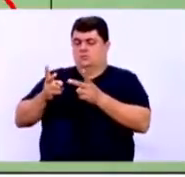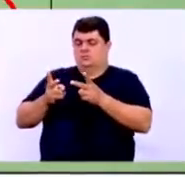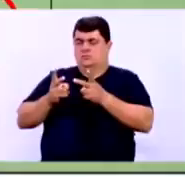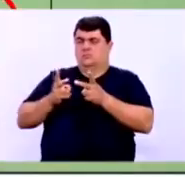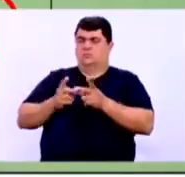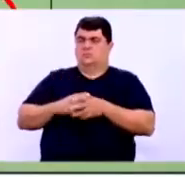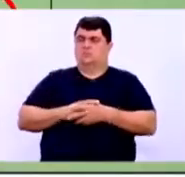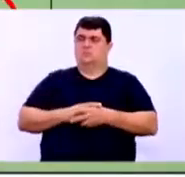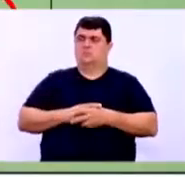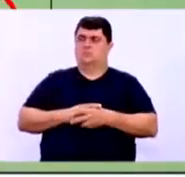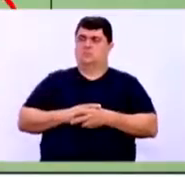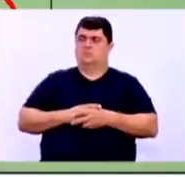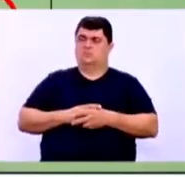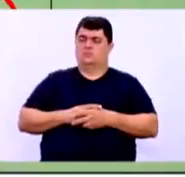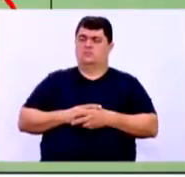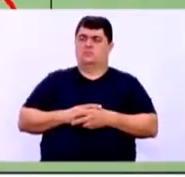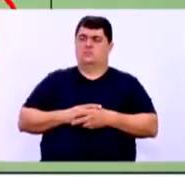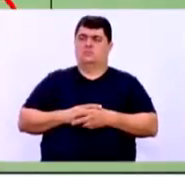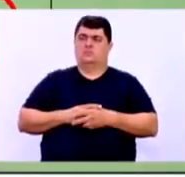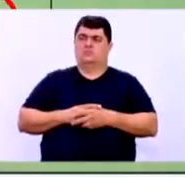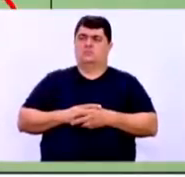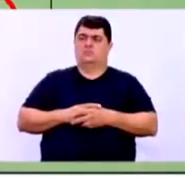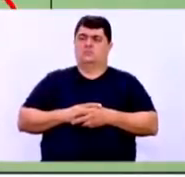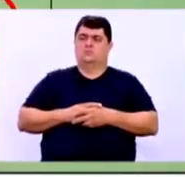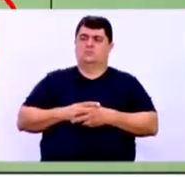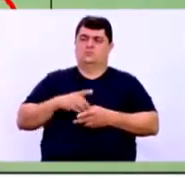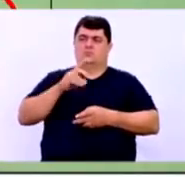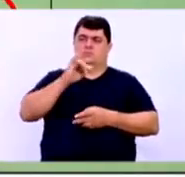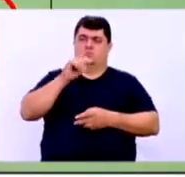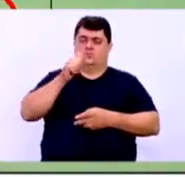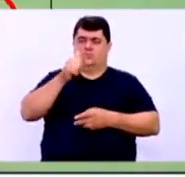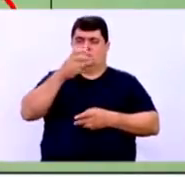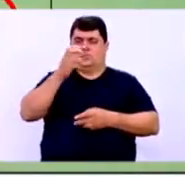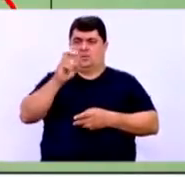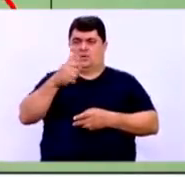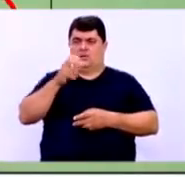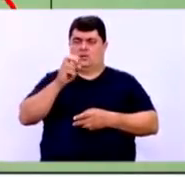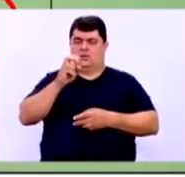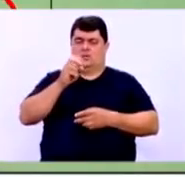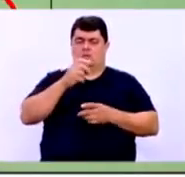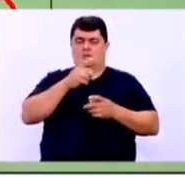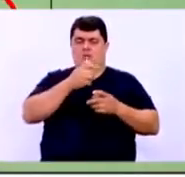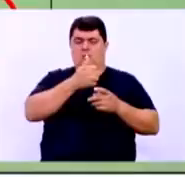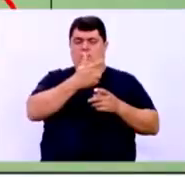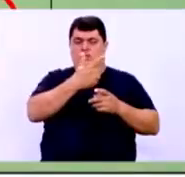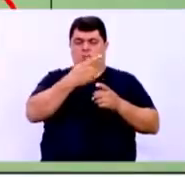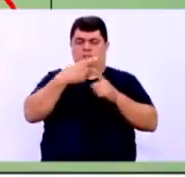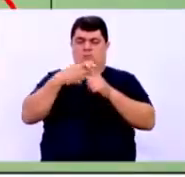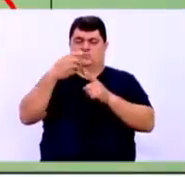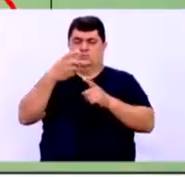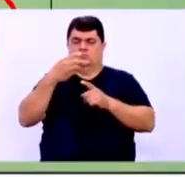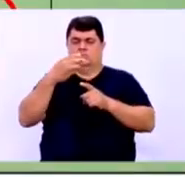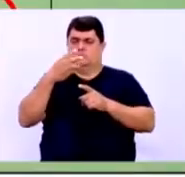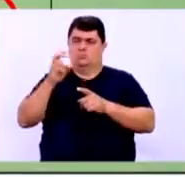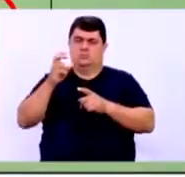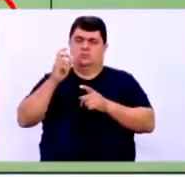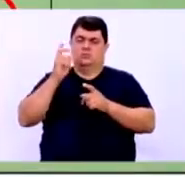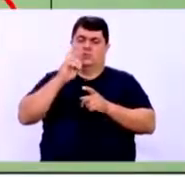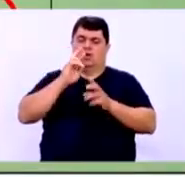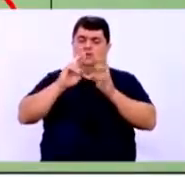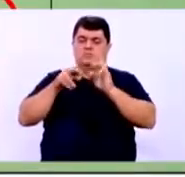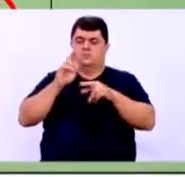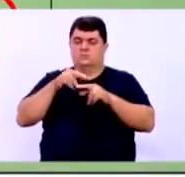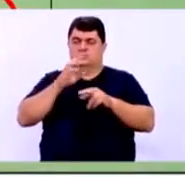né? No dia 15, você pega esse valor 12, multiplica por 35, 11 por 40, você vai achar um determinado